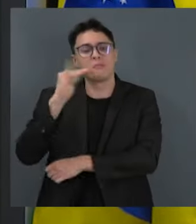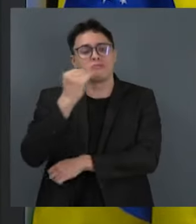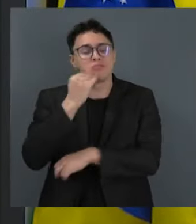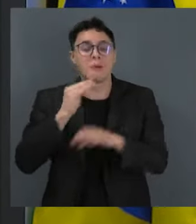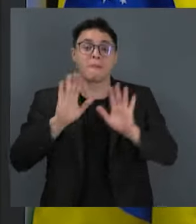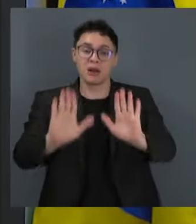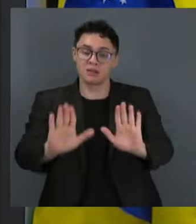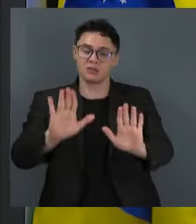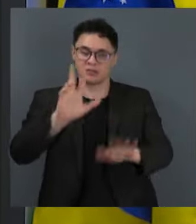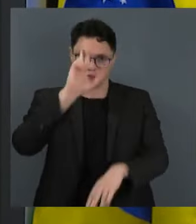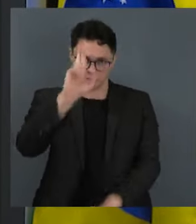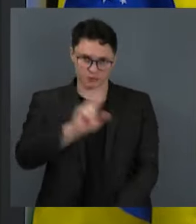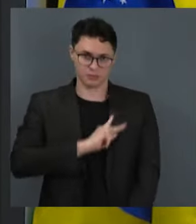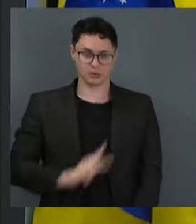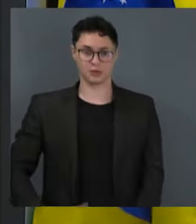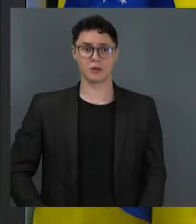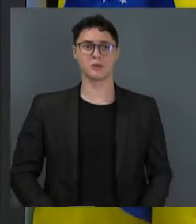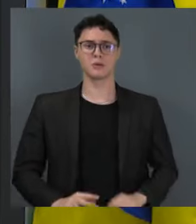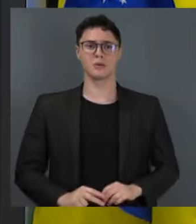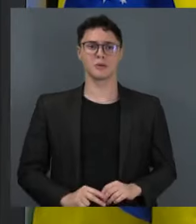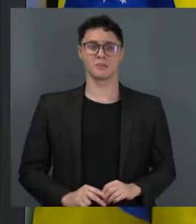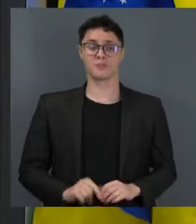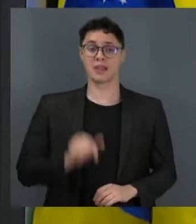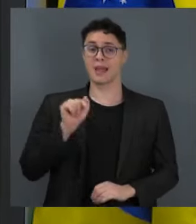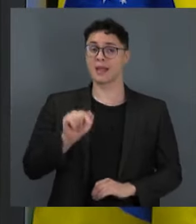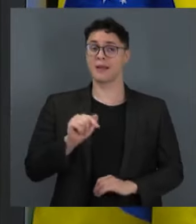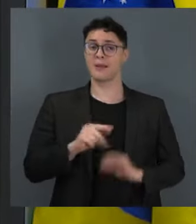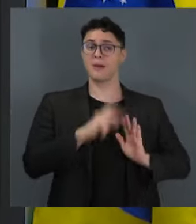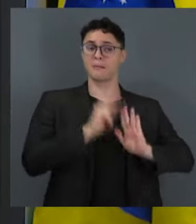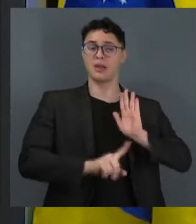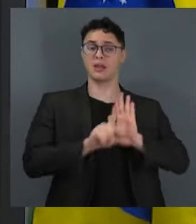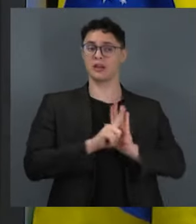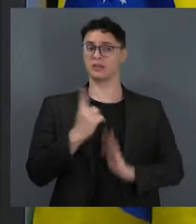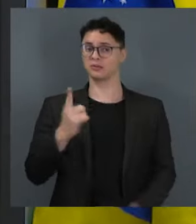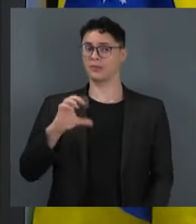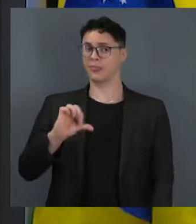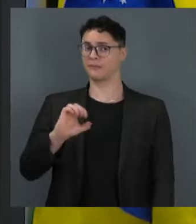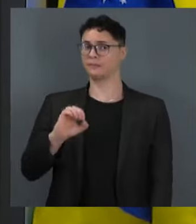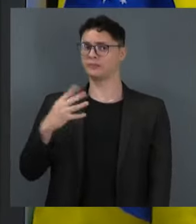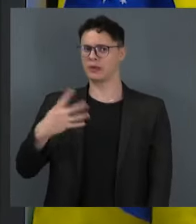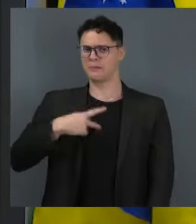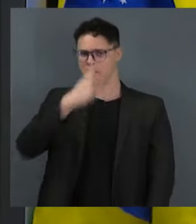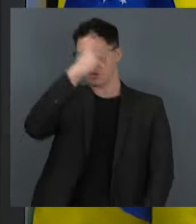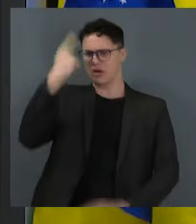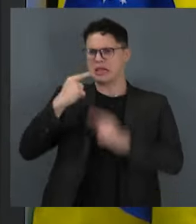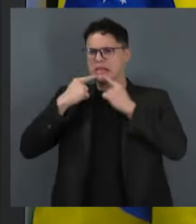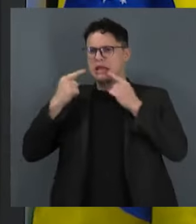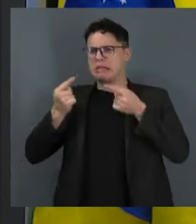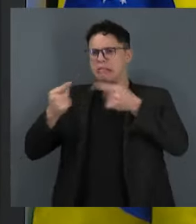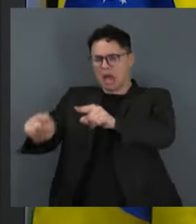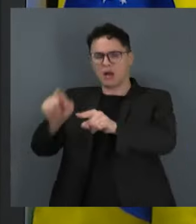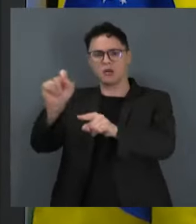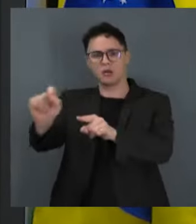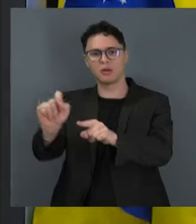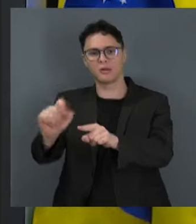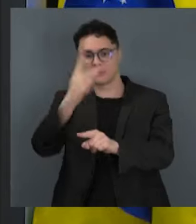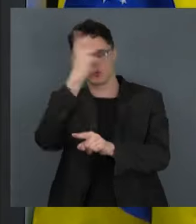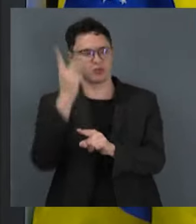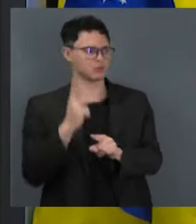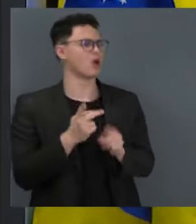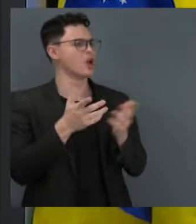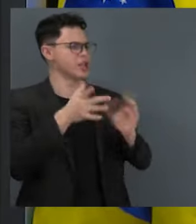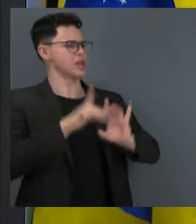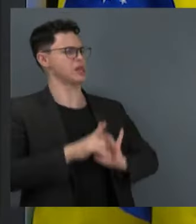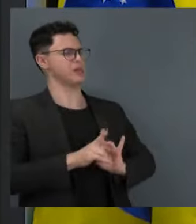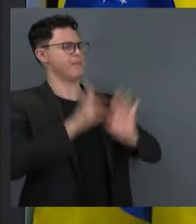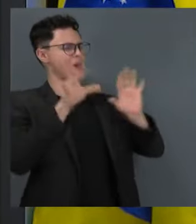mas senhor presidente esse PL 1904 tem sido muito atacado por setores que defendem a Total legalização do